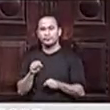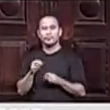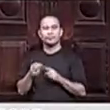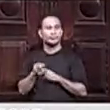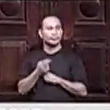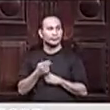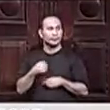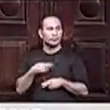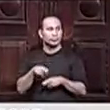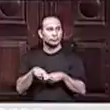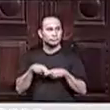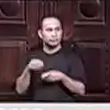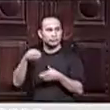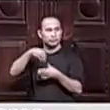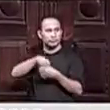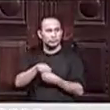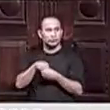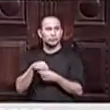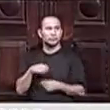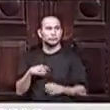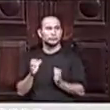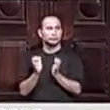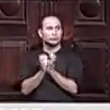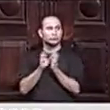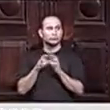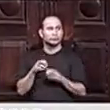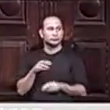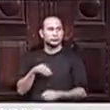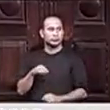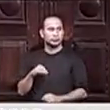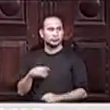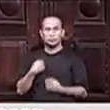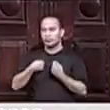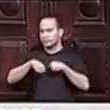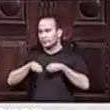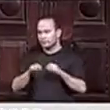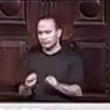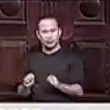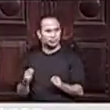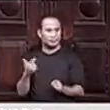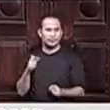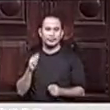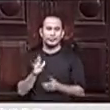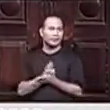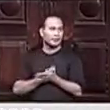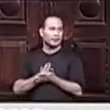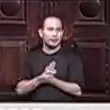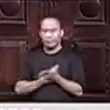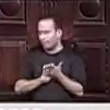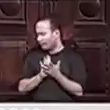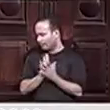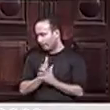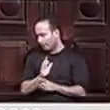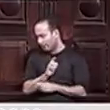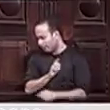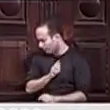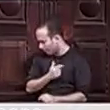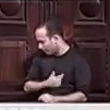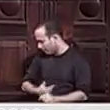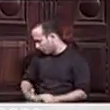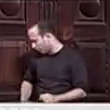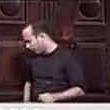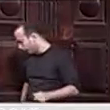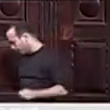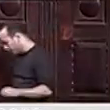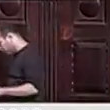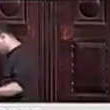os votos de nossa bancada no Congresso Nacional e, para isso, não precisamos ter nenhum gesto de apoio ao governo, nem ocupar cargos